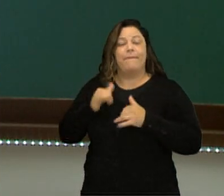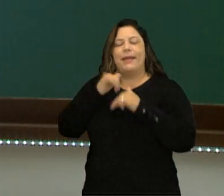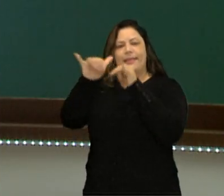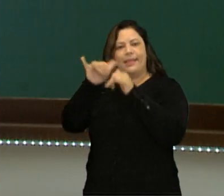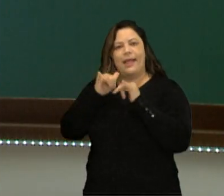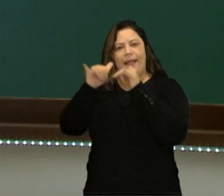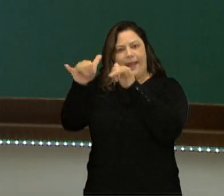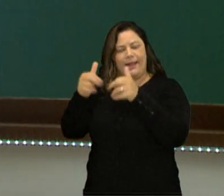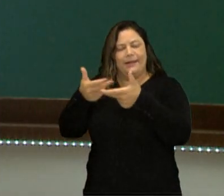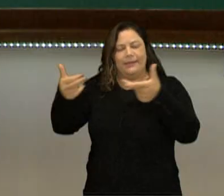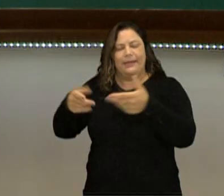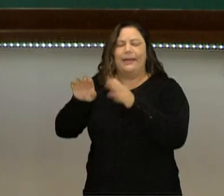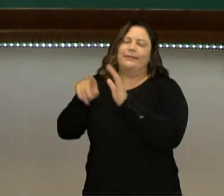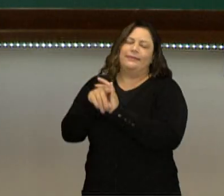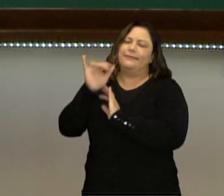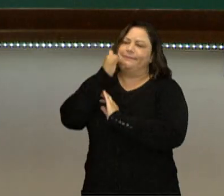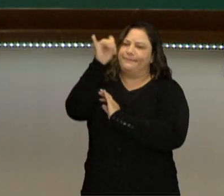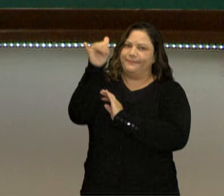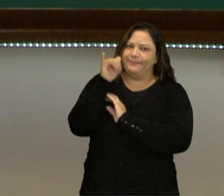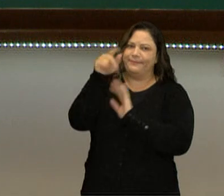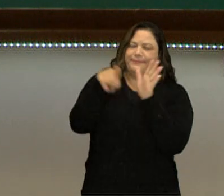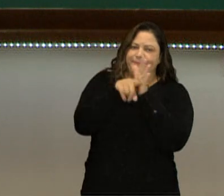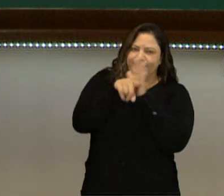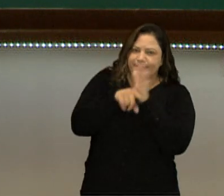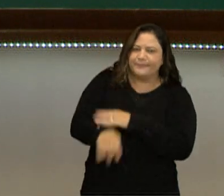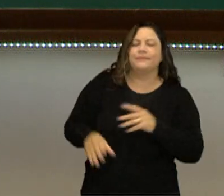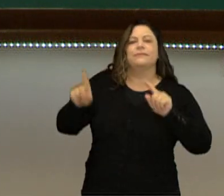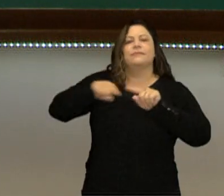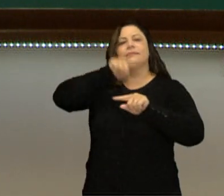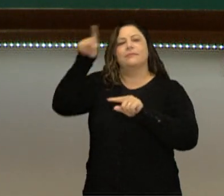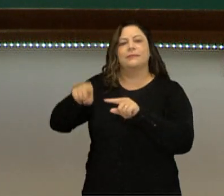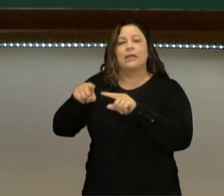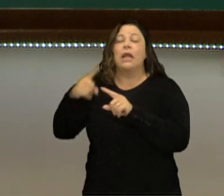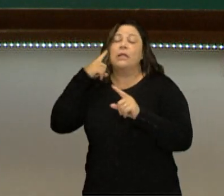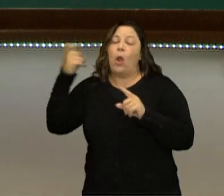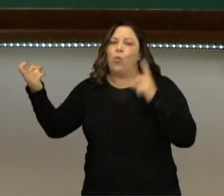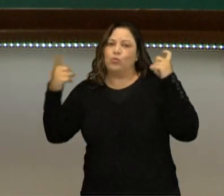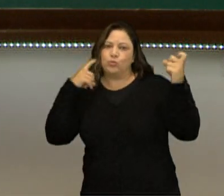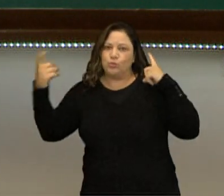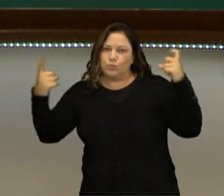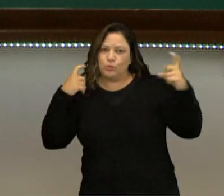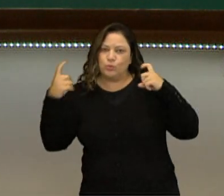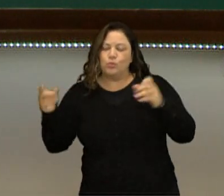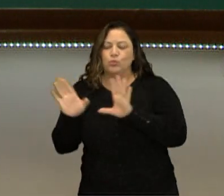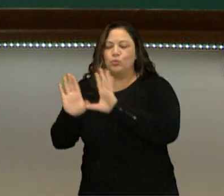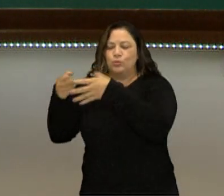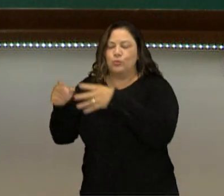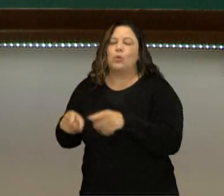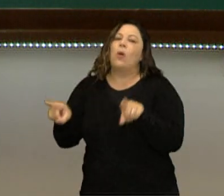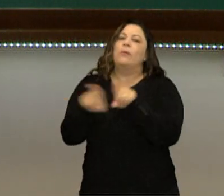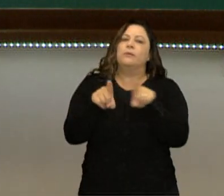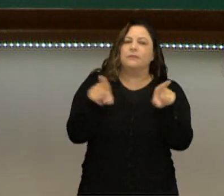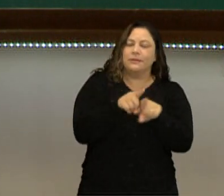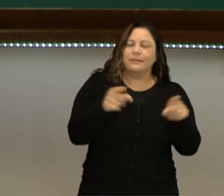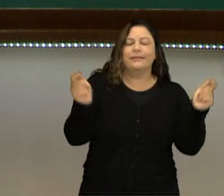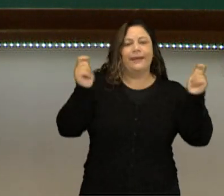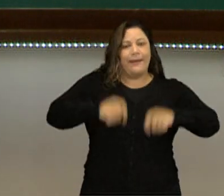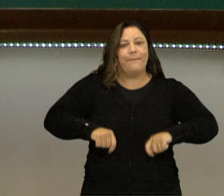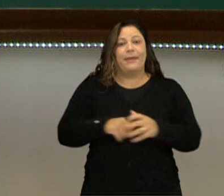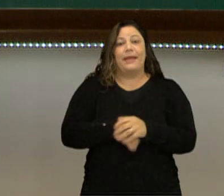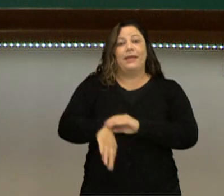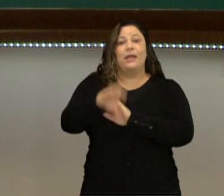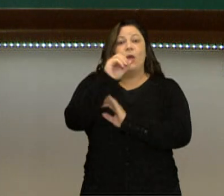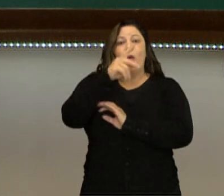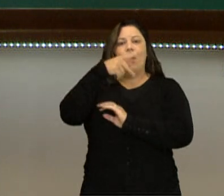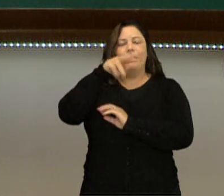que é óbvio, estuda a eletricidade. Você tem a parte da acústica, que estuda o som. E é claro, você tem a parte da